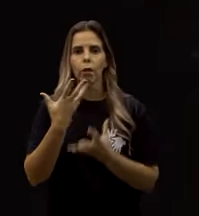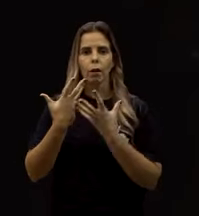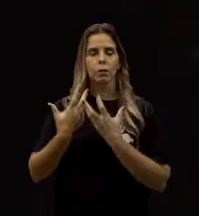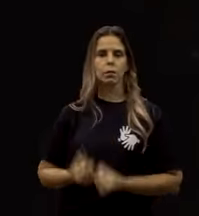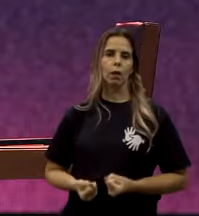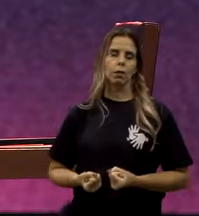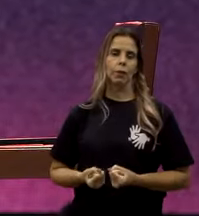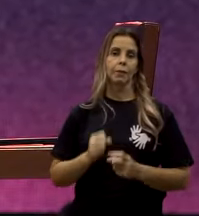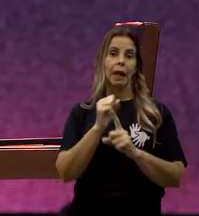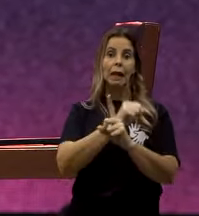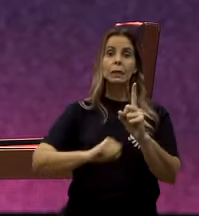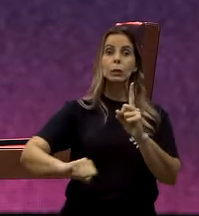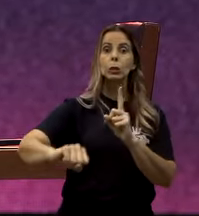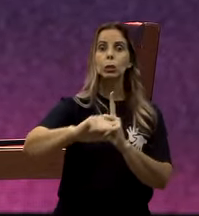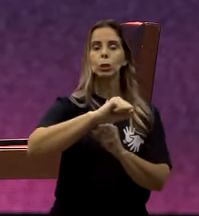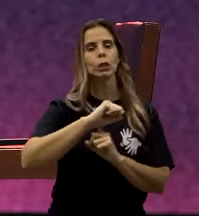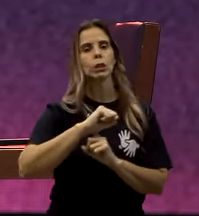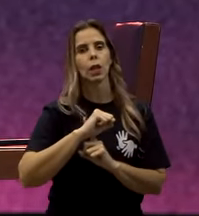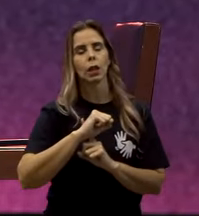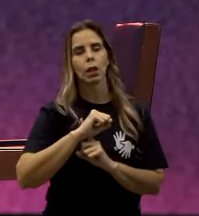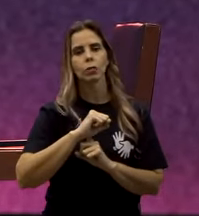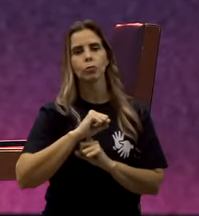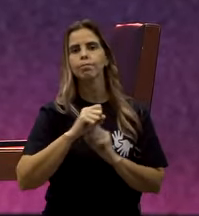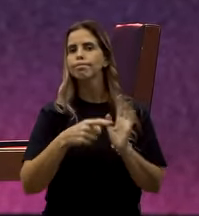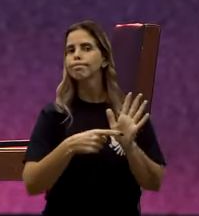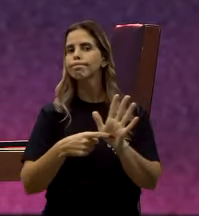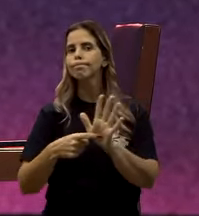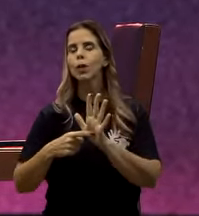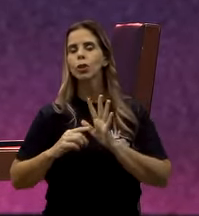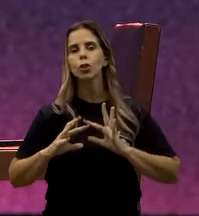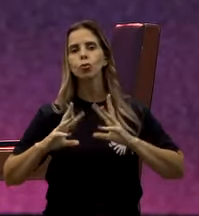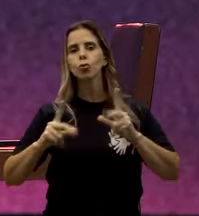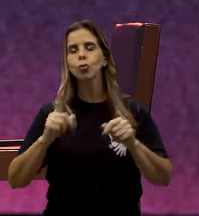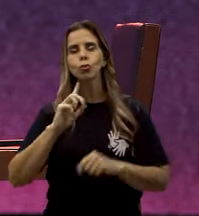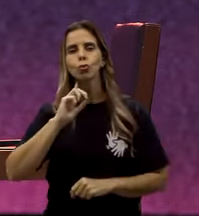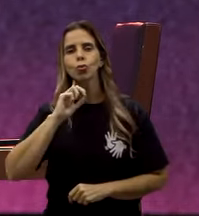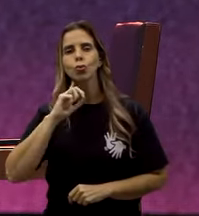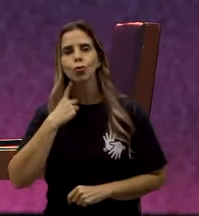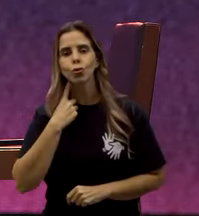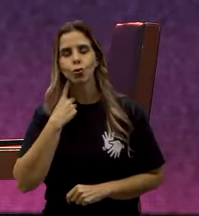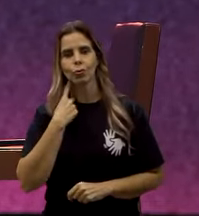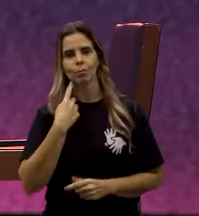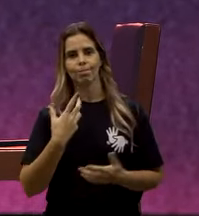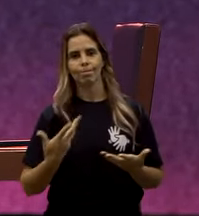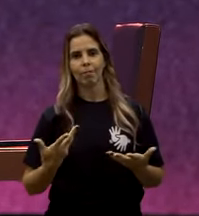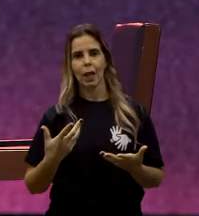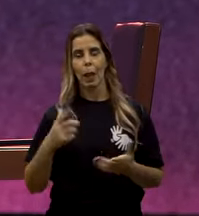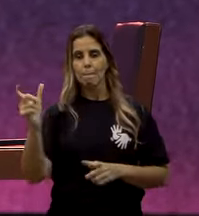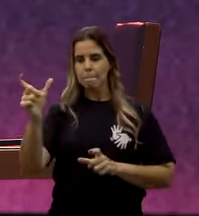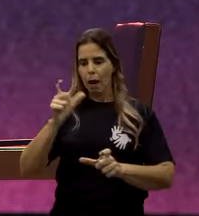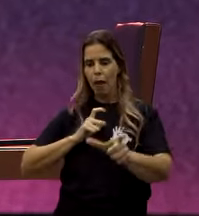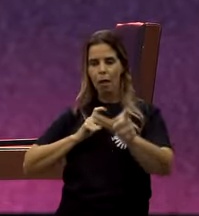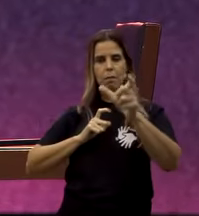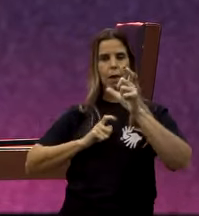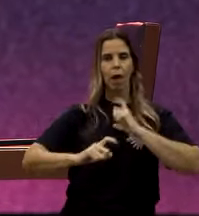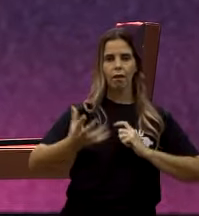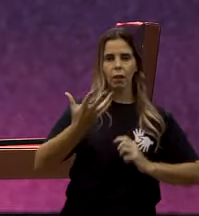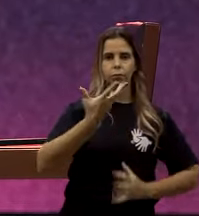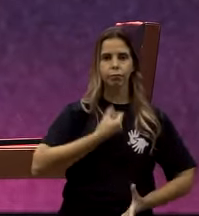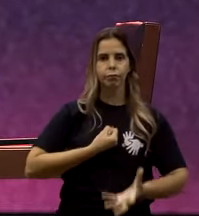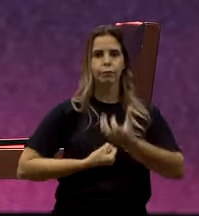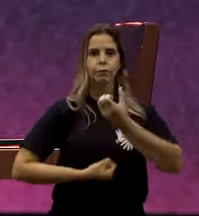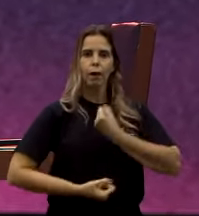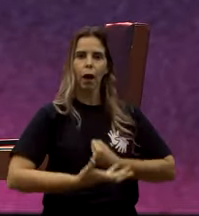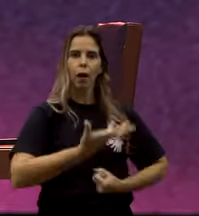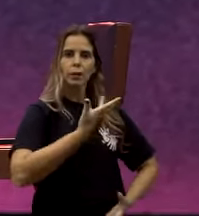gosta que a sociedade transforme gente em lixeira tudo que vão jogando a gente vai retendo joga qualquer palavra pra gente a gente aceita joga qualquer comentário a